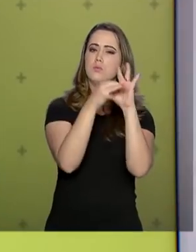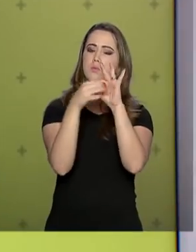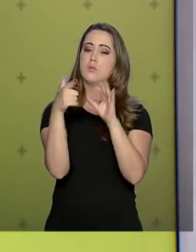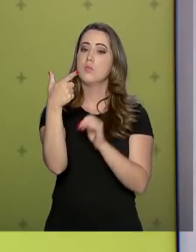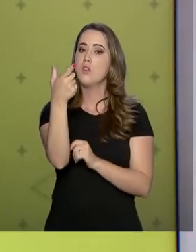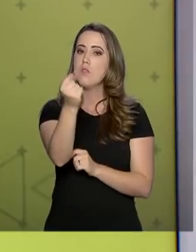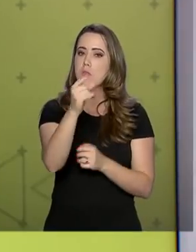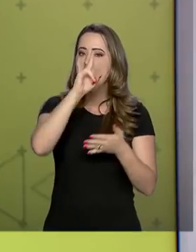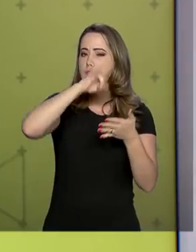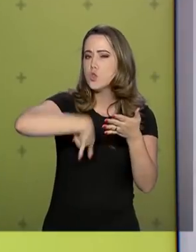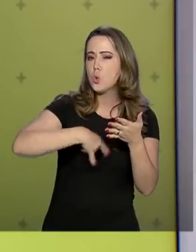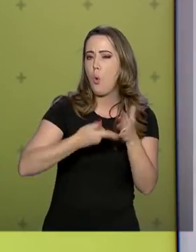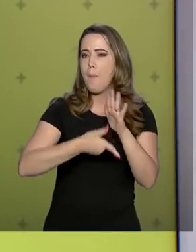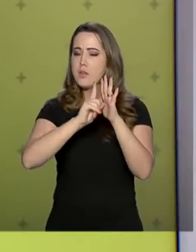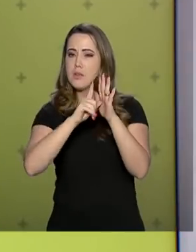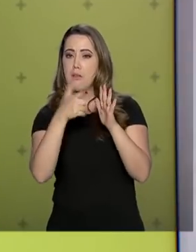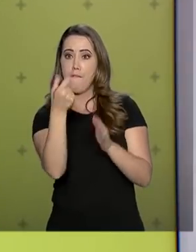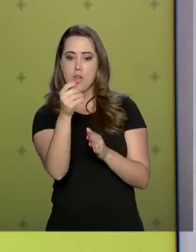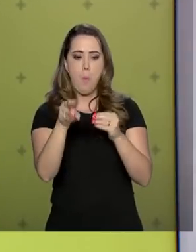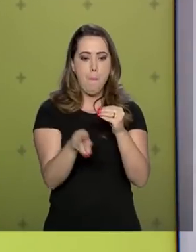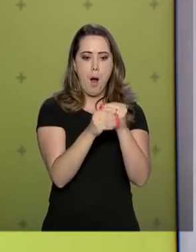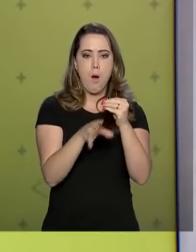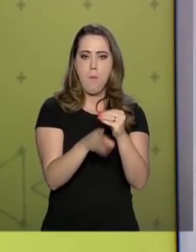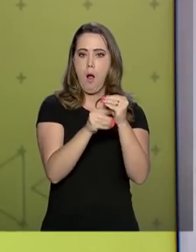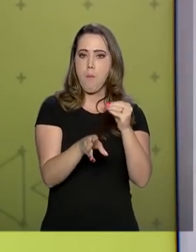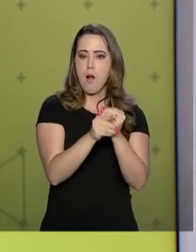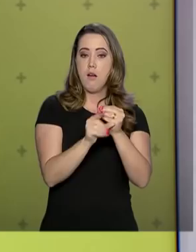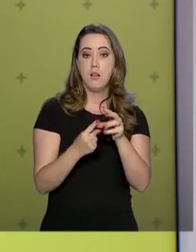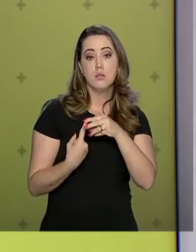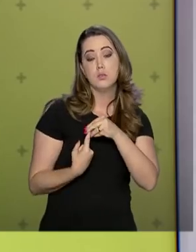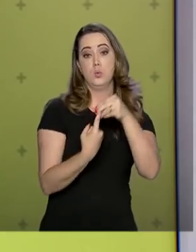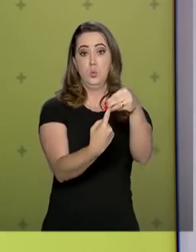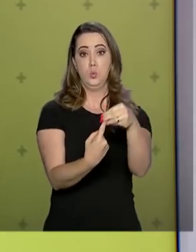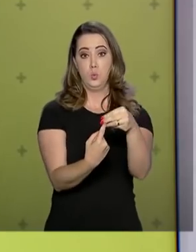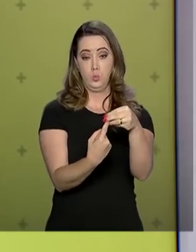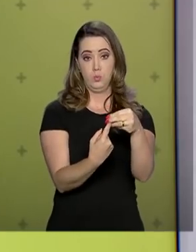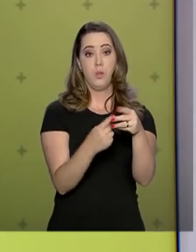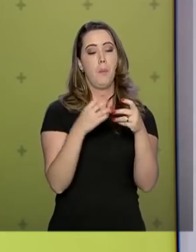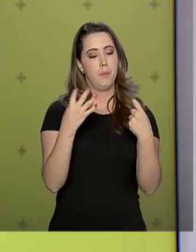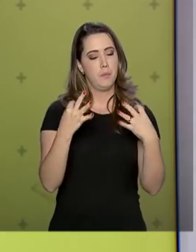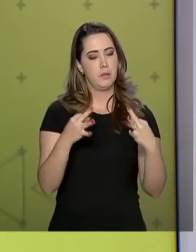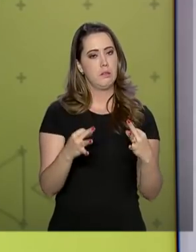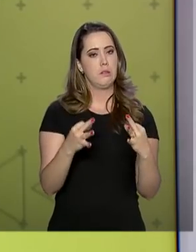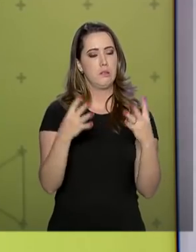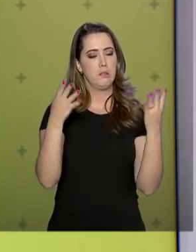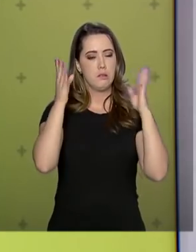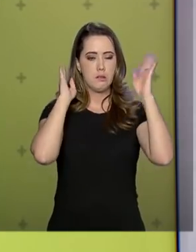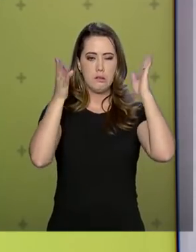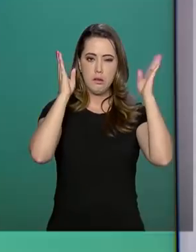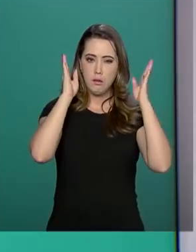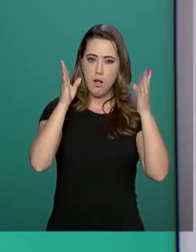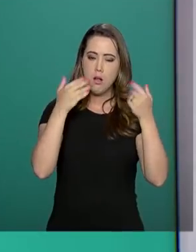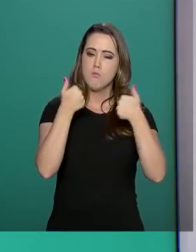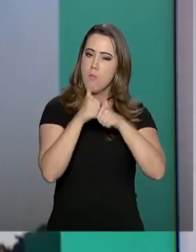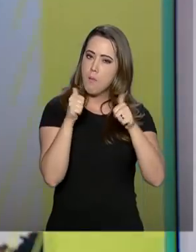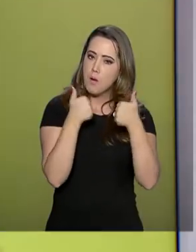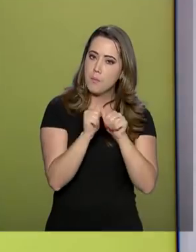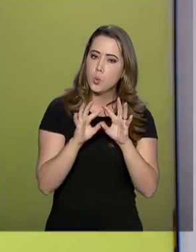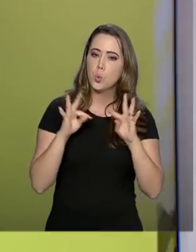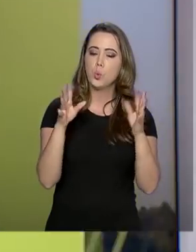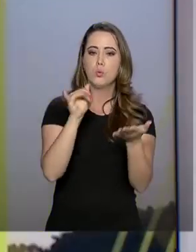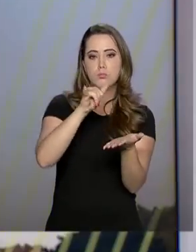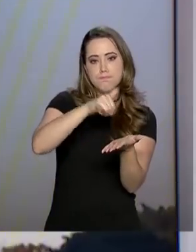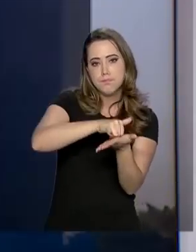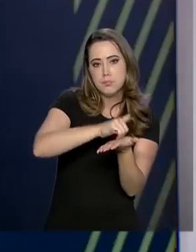20 documentos que hoje são exigidos para o transporte de carga. Tudo num aplicativo de celular. Vamos entender melhor